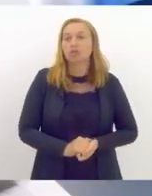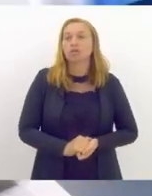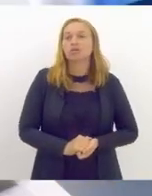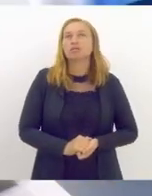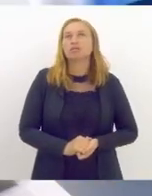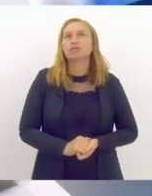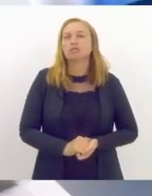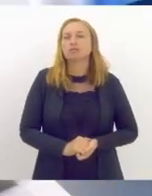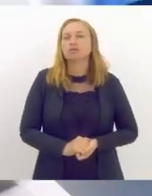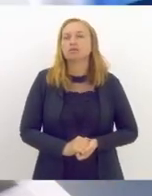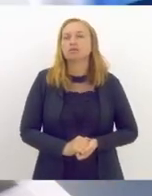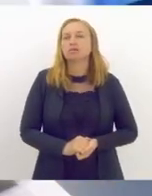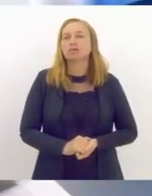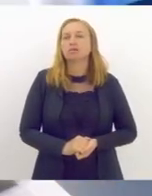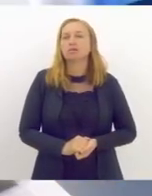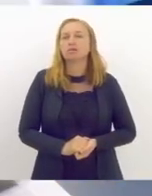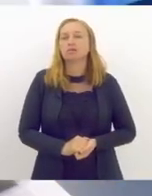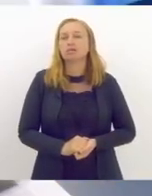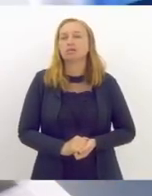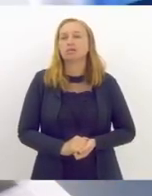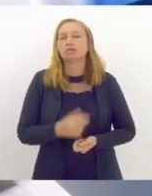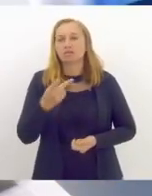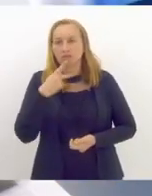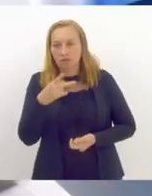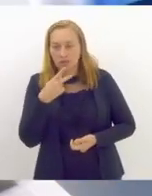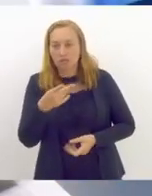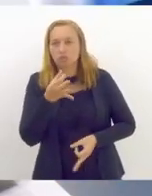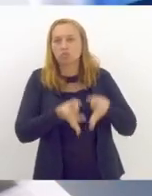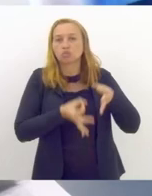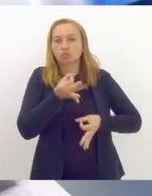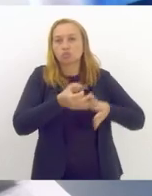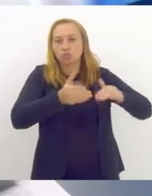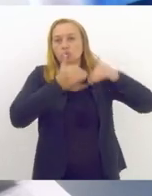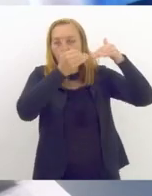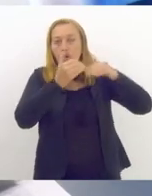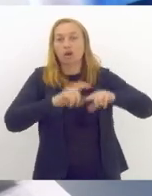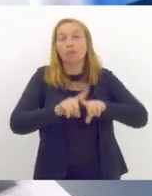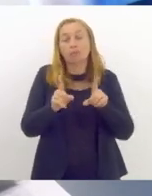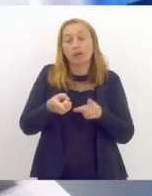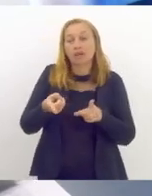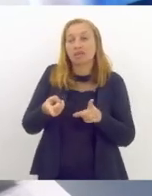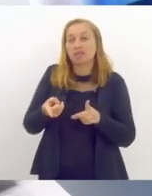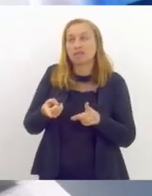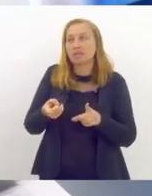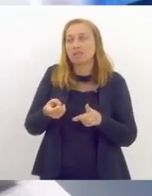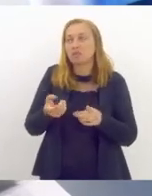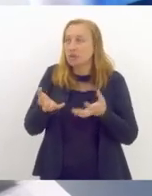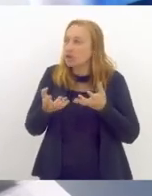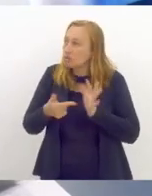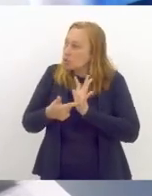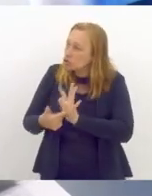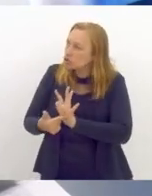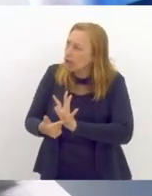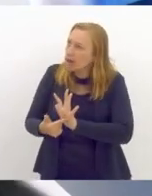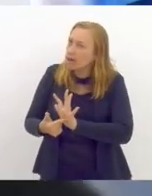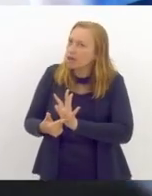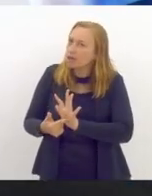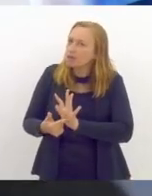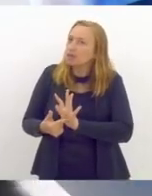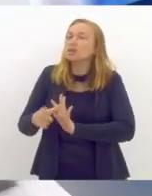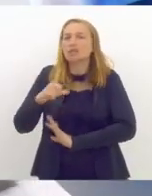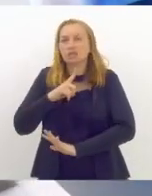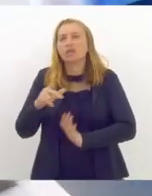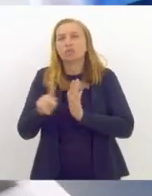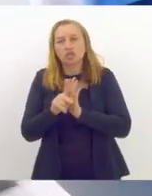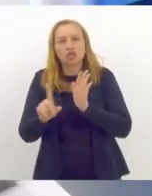ouvindo o que tá dizendo o Supremo eu só quero demonstrar vossa excelência que tem